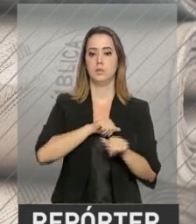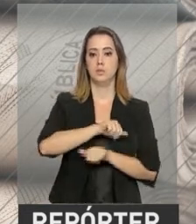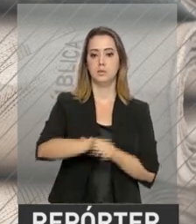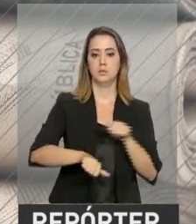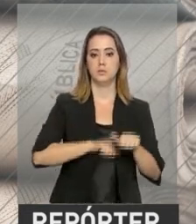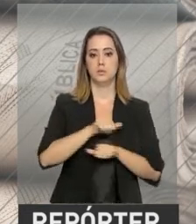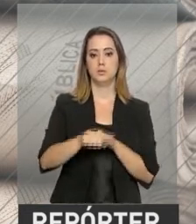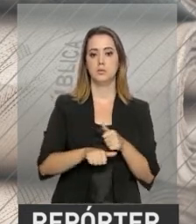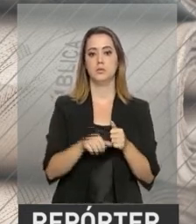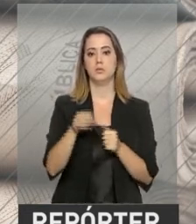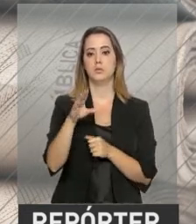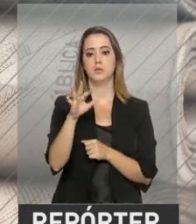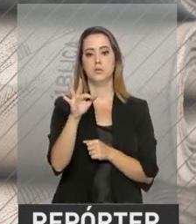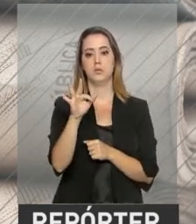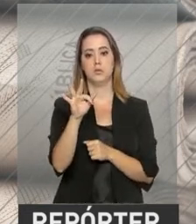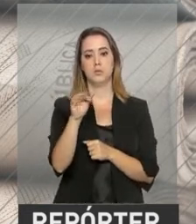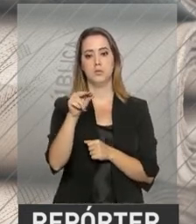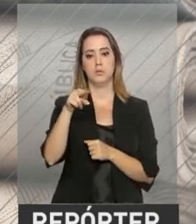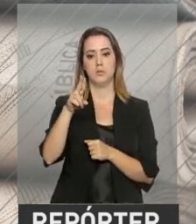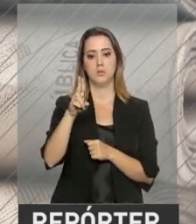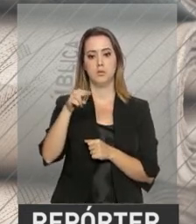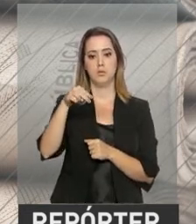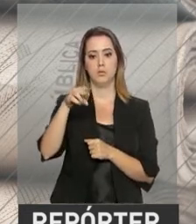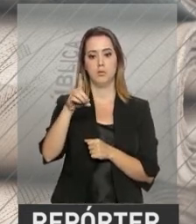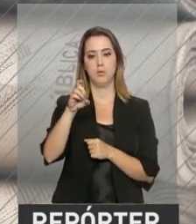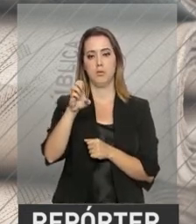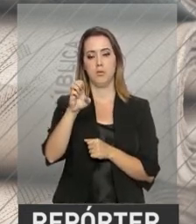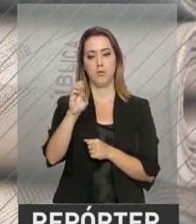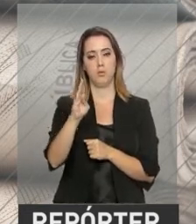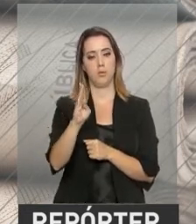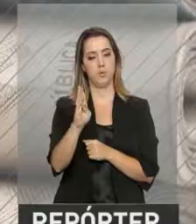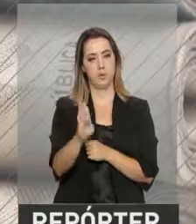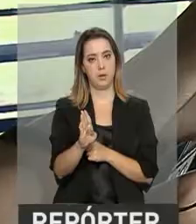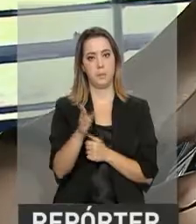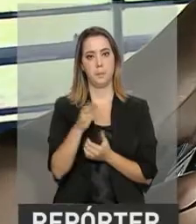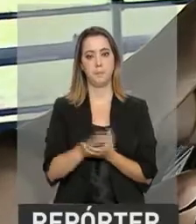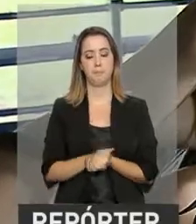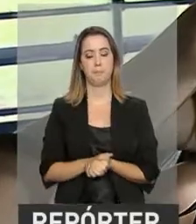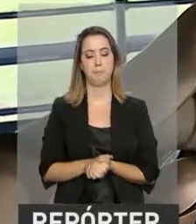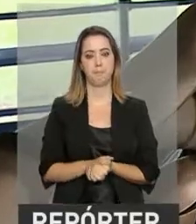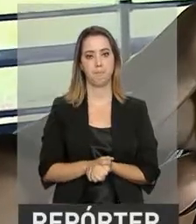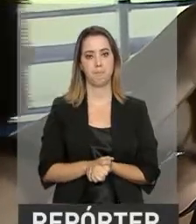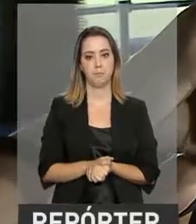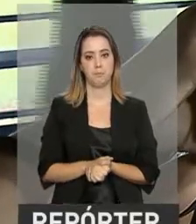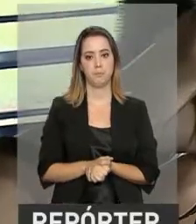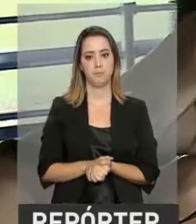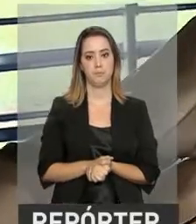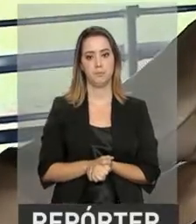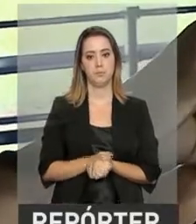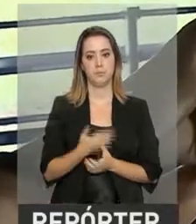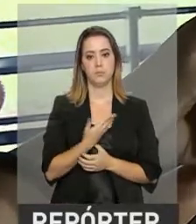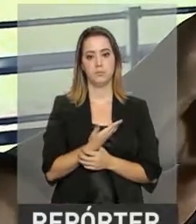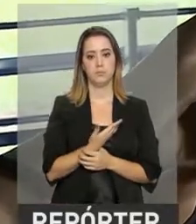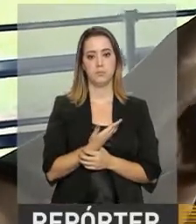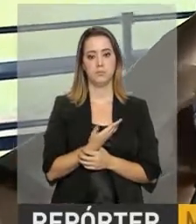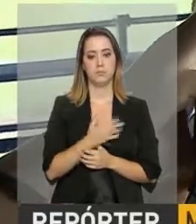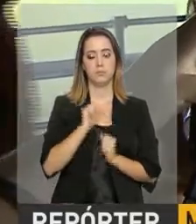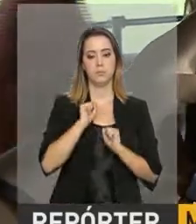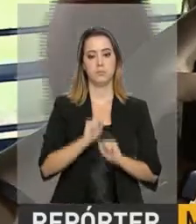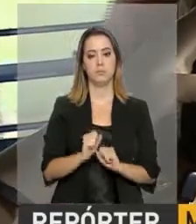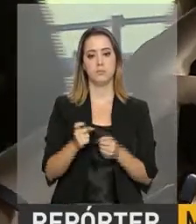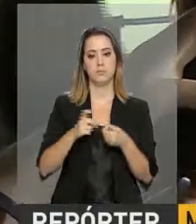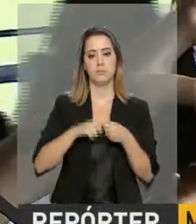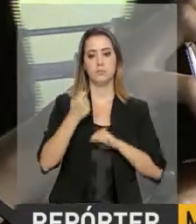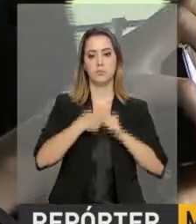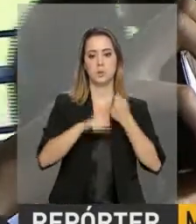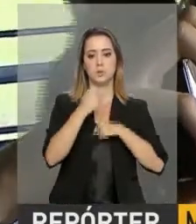ao fundo de manutenção e desenvolvimento da educação básica o fundeb pode restabelecer a economia ea confiança na